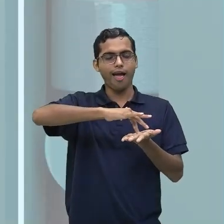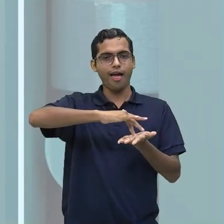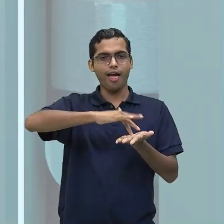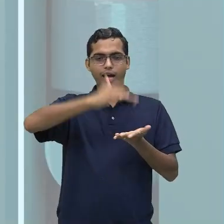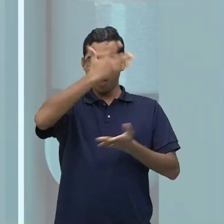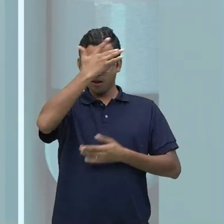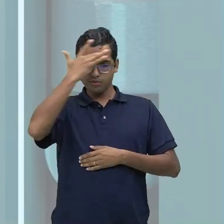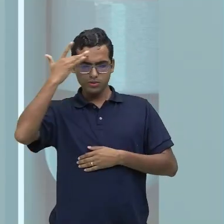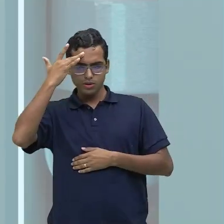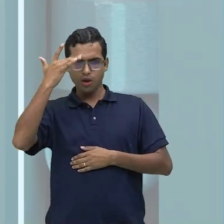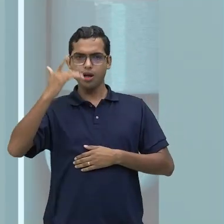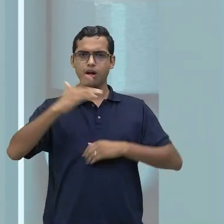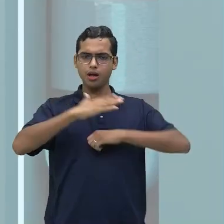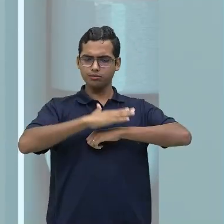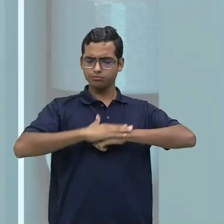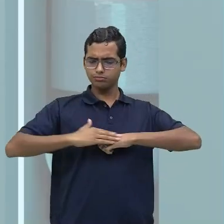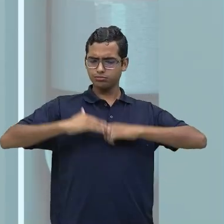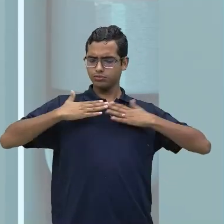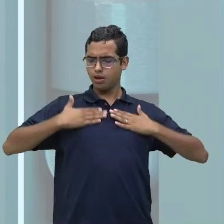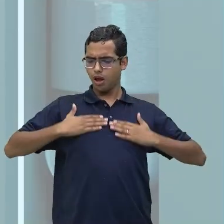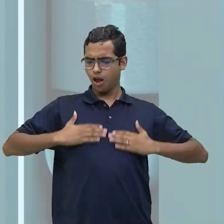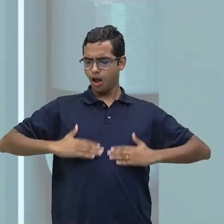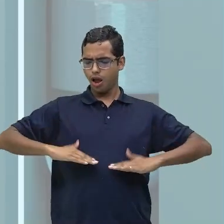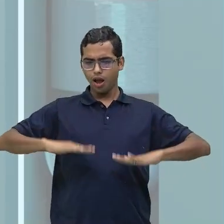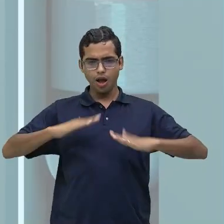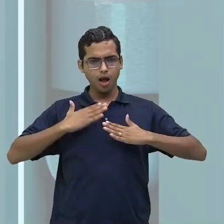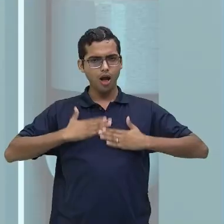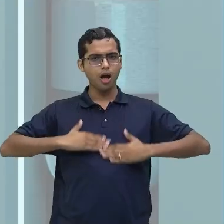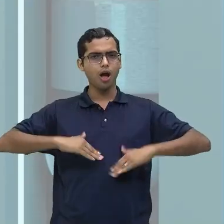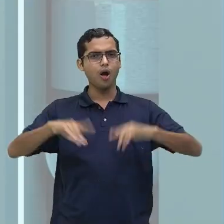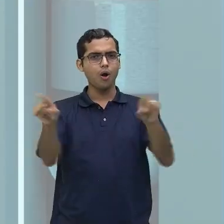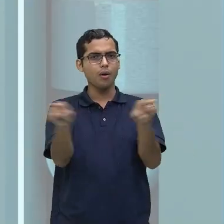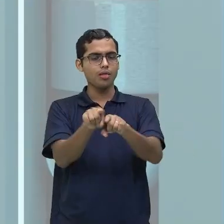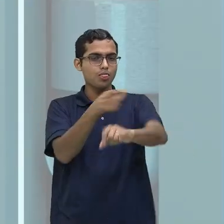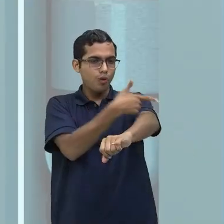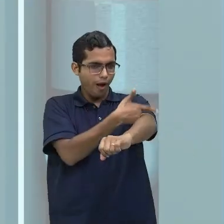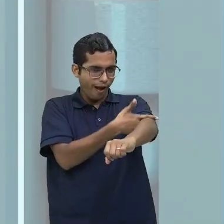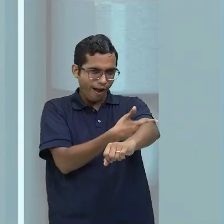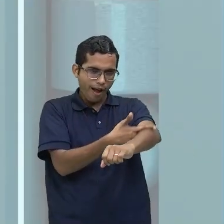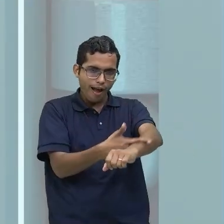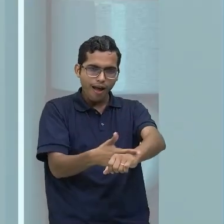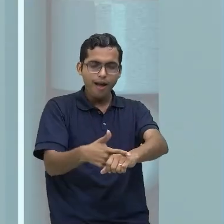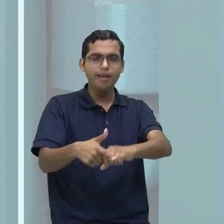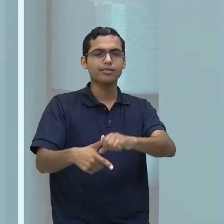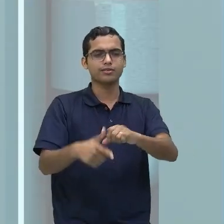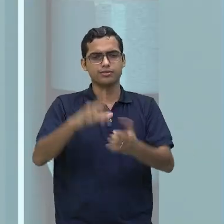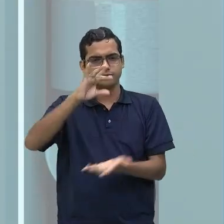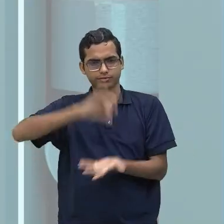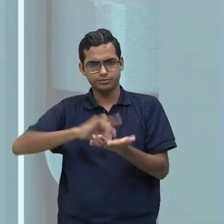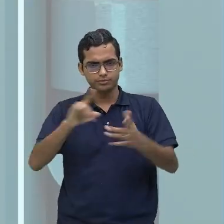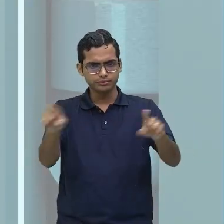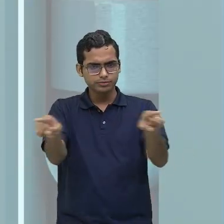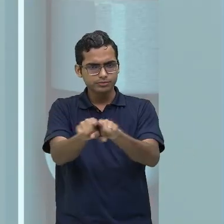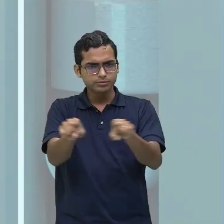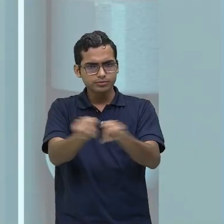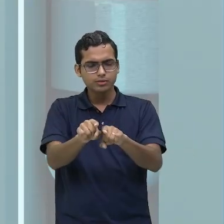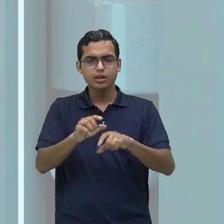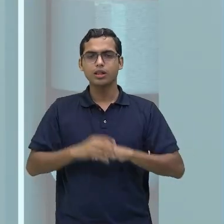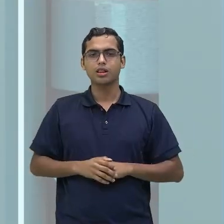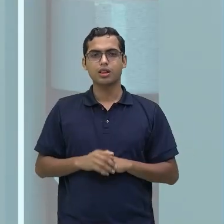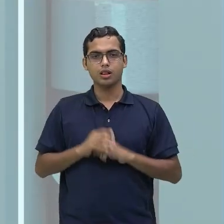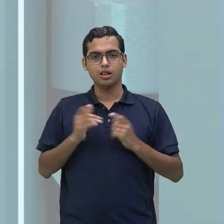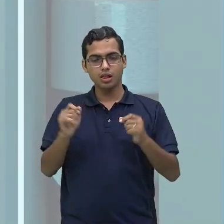é marginal. Isso são estereótipos criados ao longo do tempo por conta de um